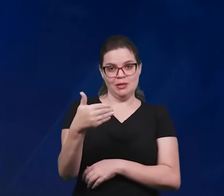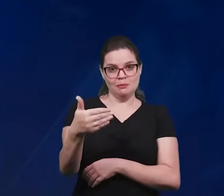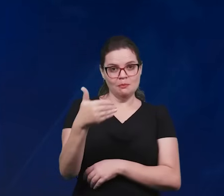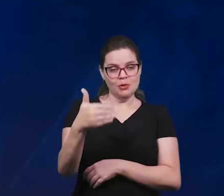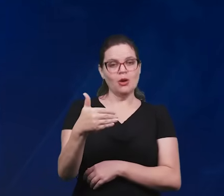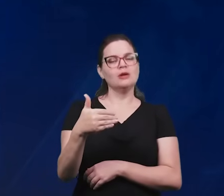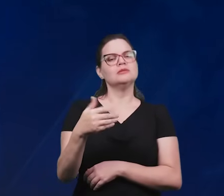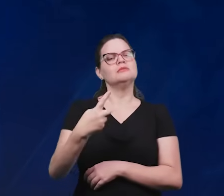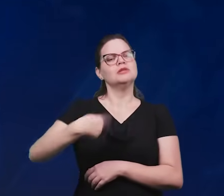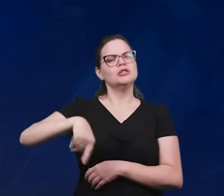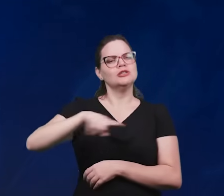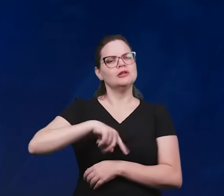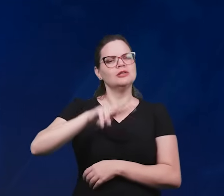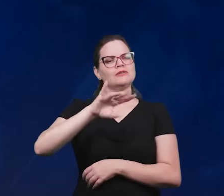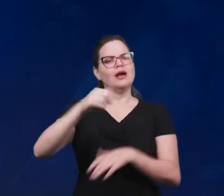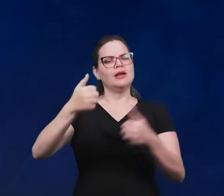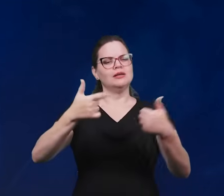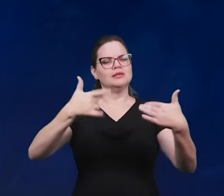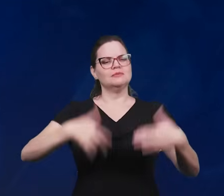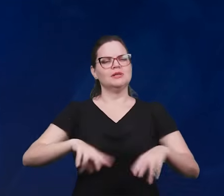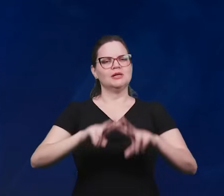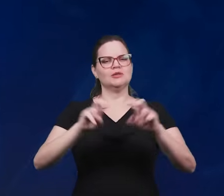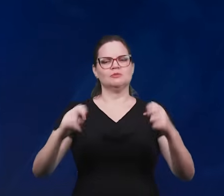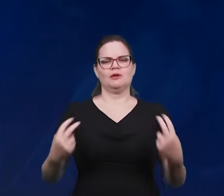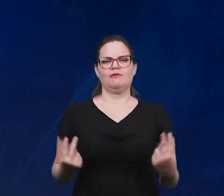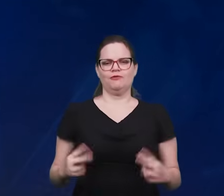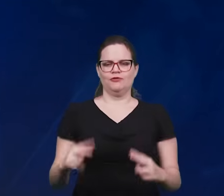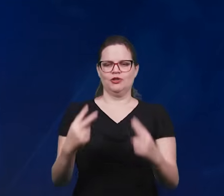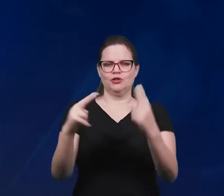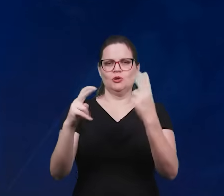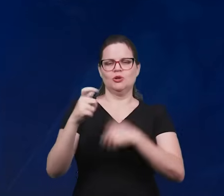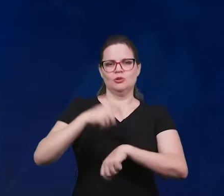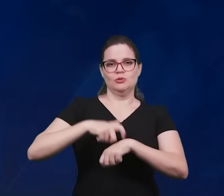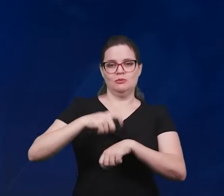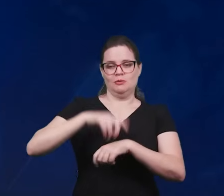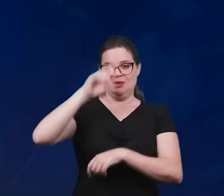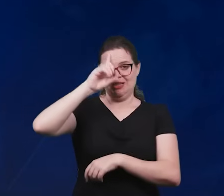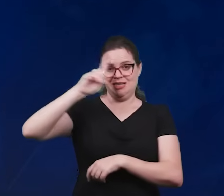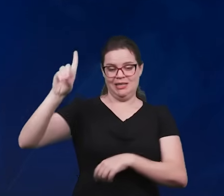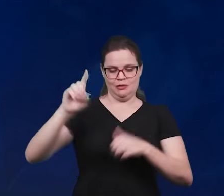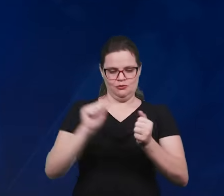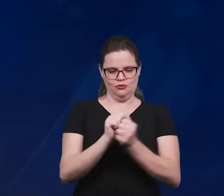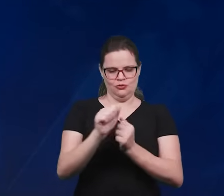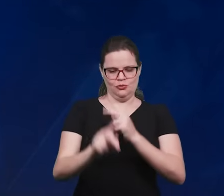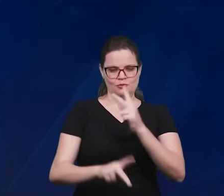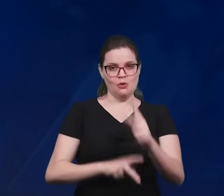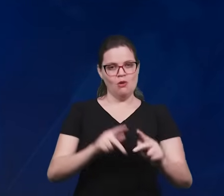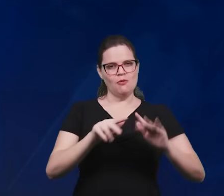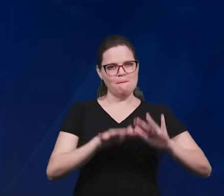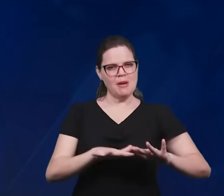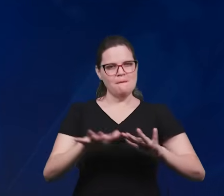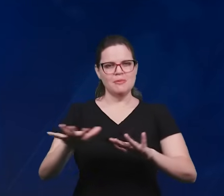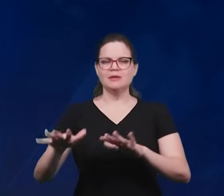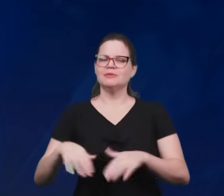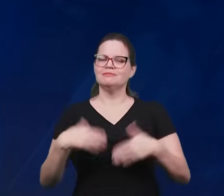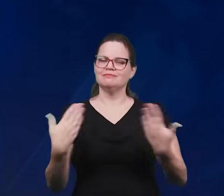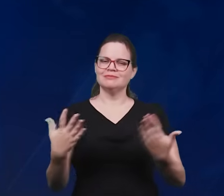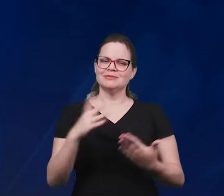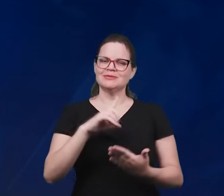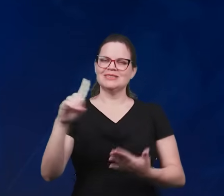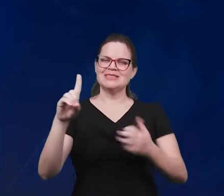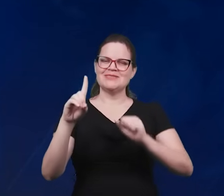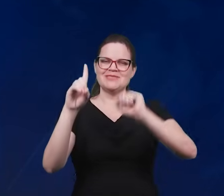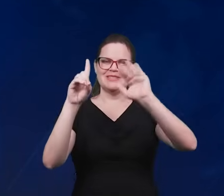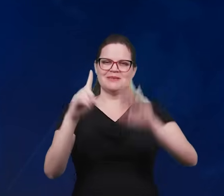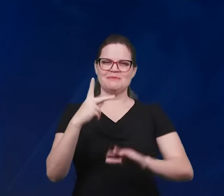qual falaremos sobre as vitórias na caminhada com Deus. Então, que Deus abençoe sua